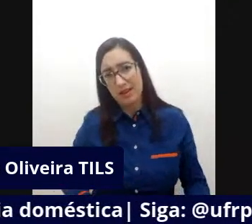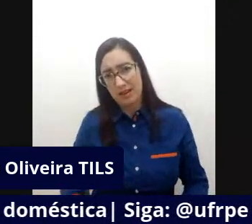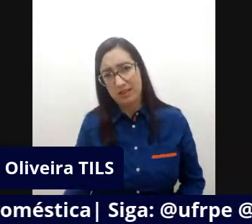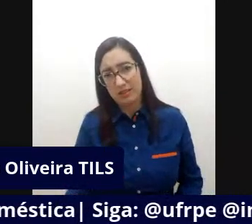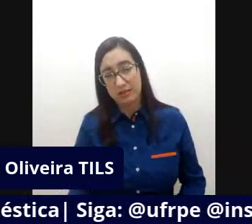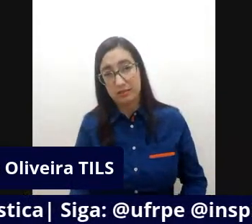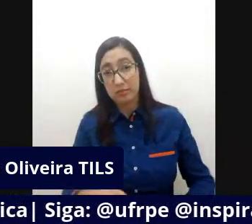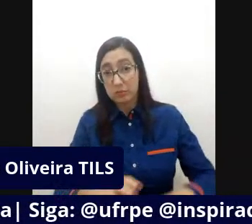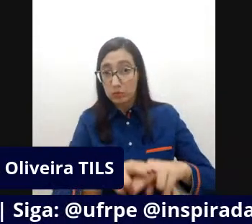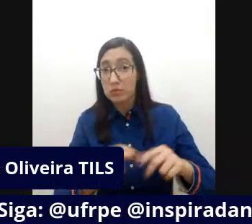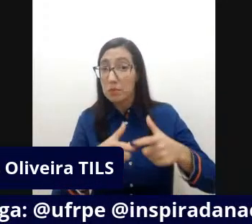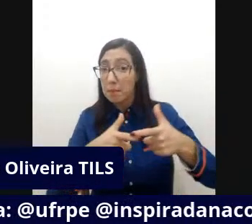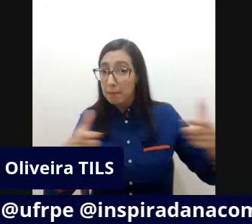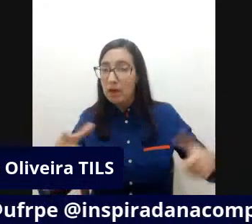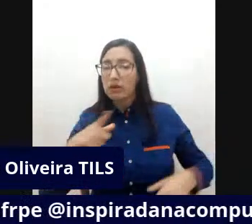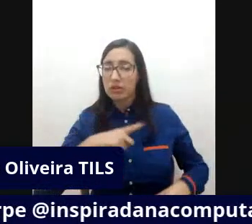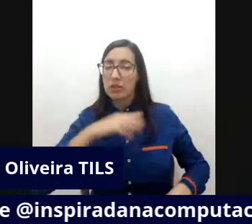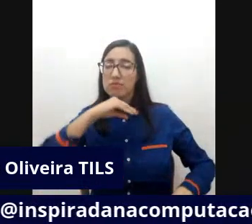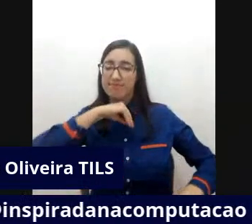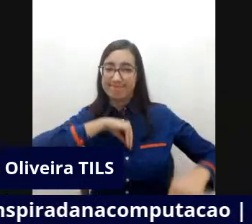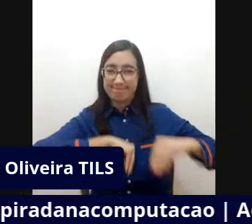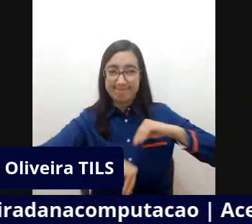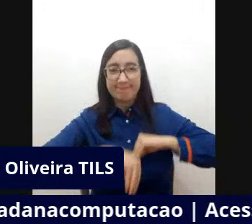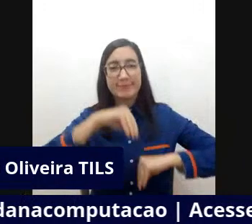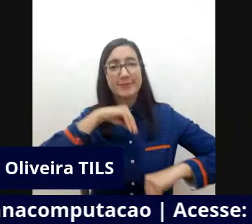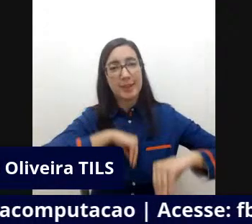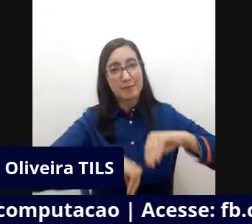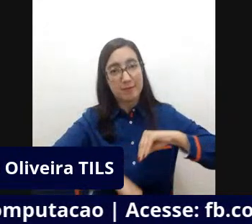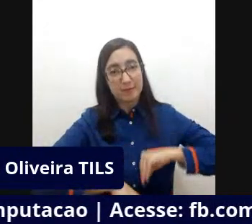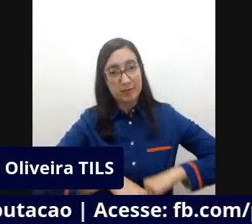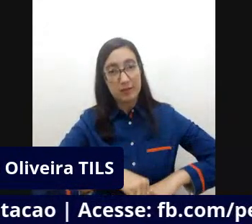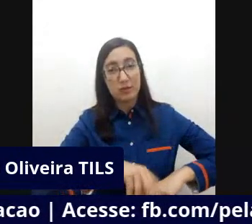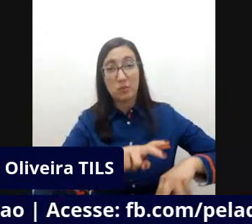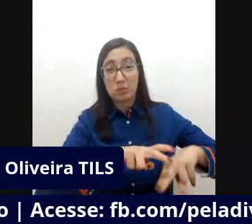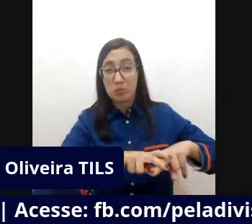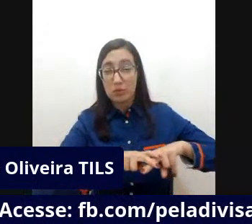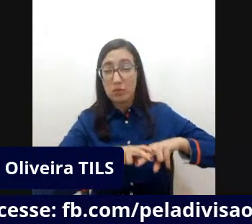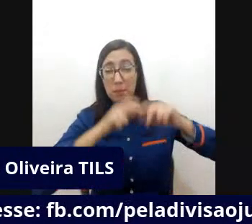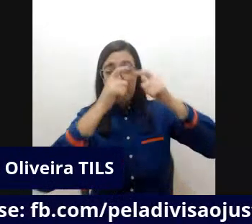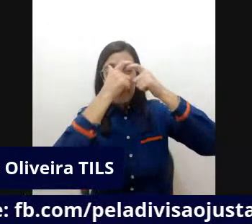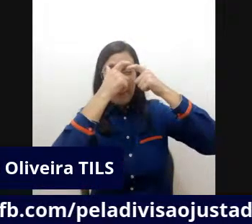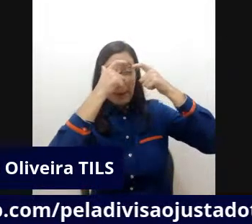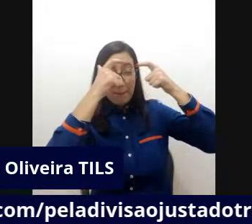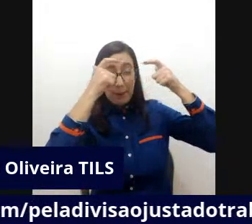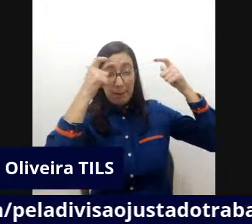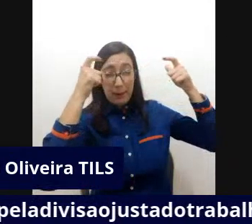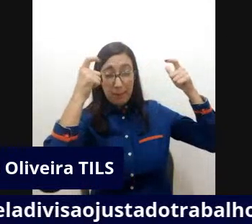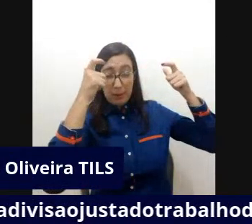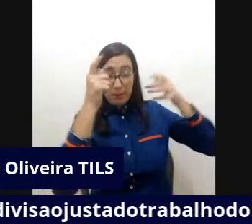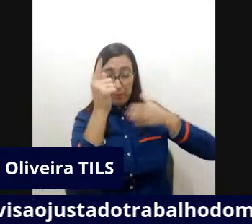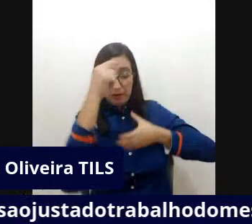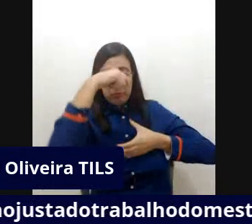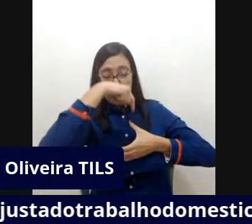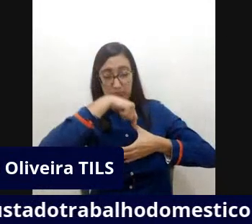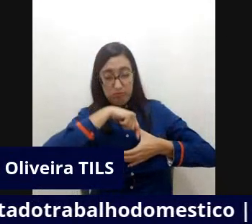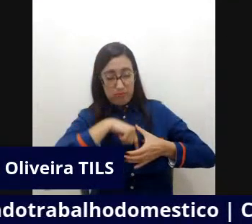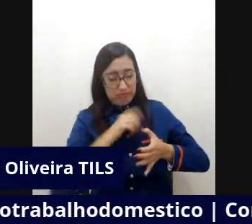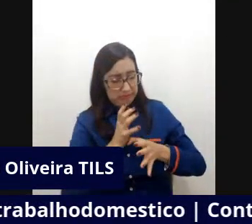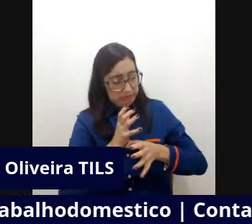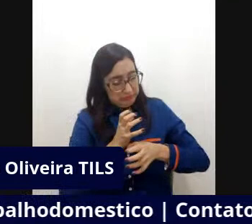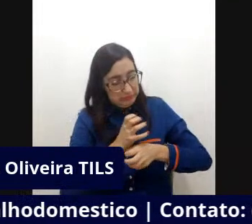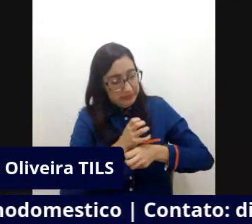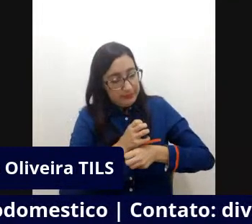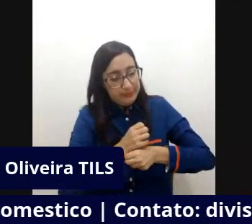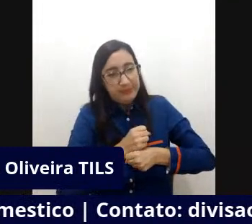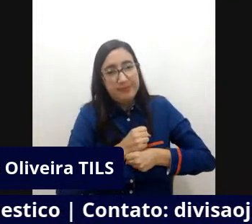depressão. Exatamente pelos maus tratos que sofre na casa que trabalhava, que sofreu na casa que trabalhava, né? Porque já nem estão